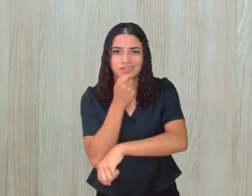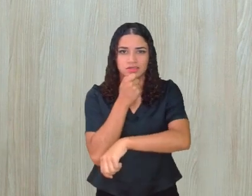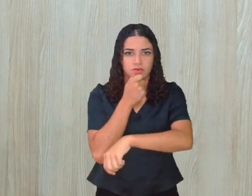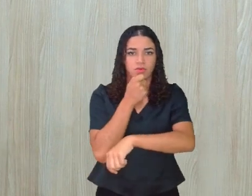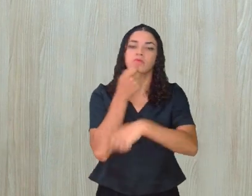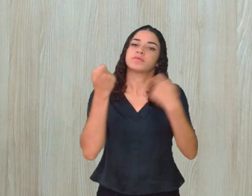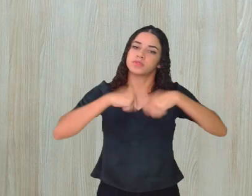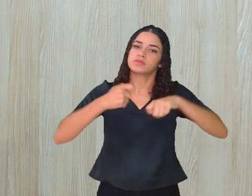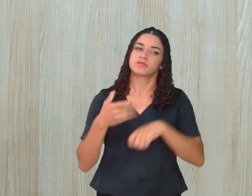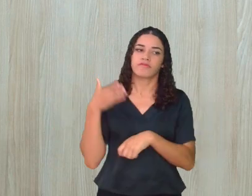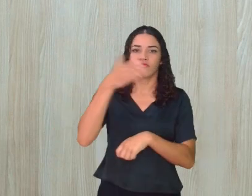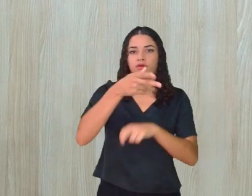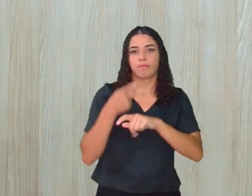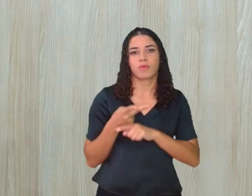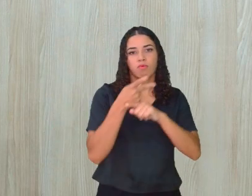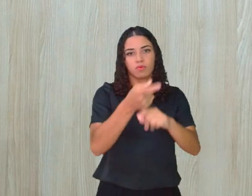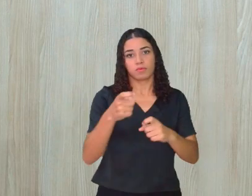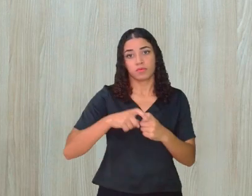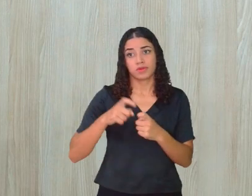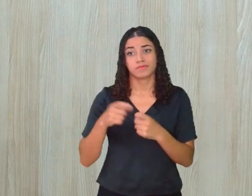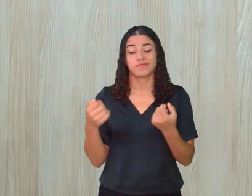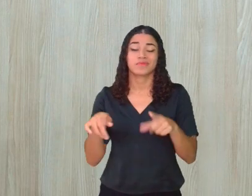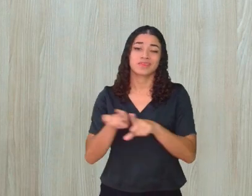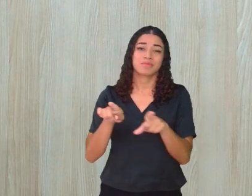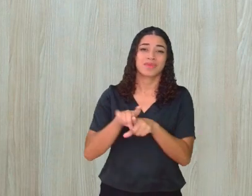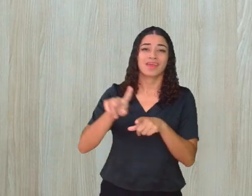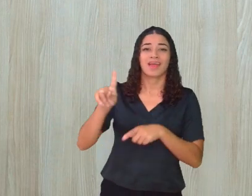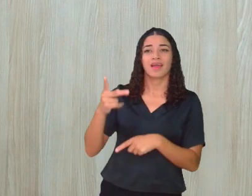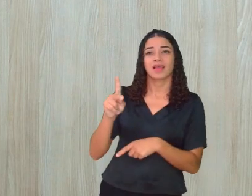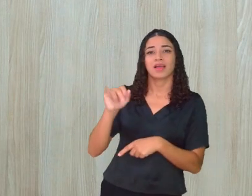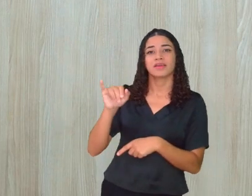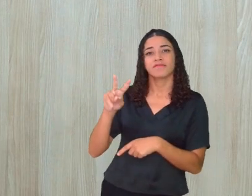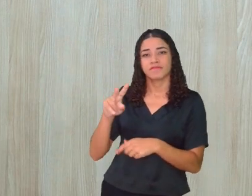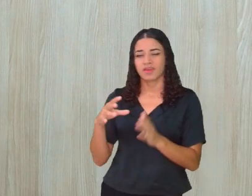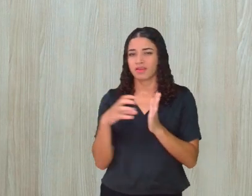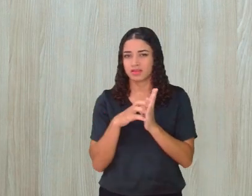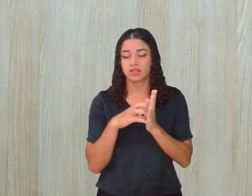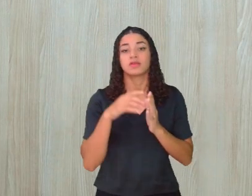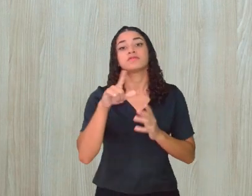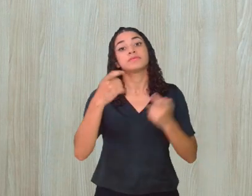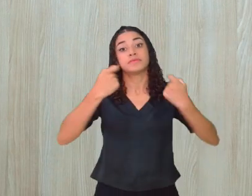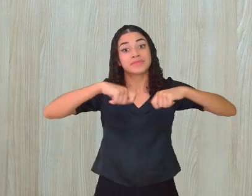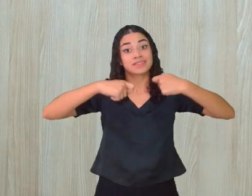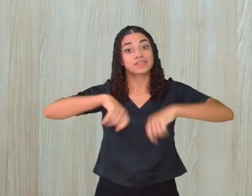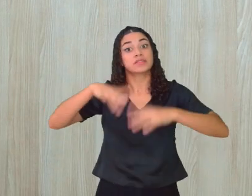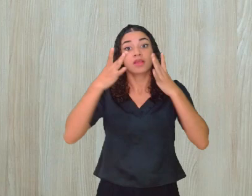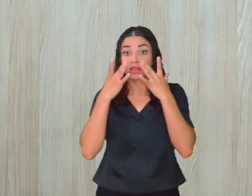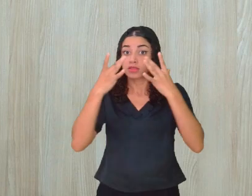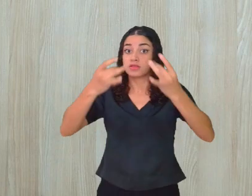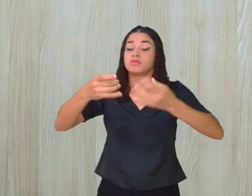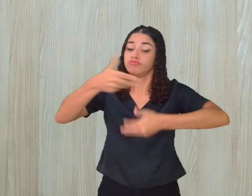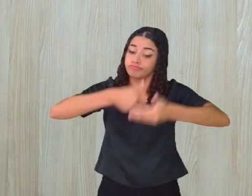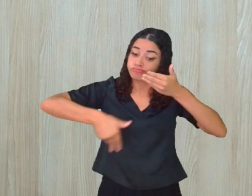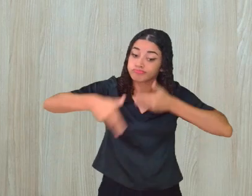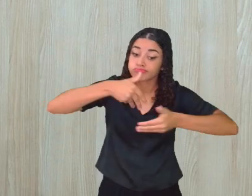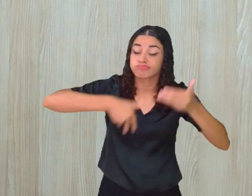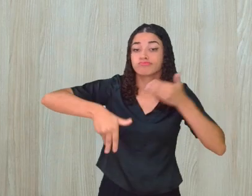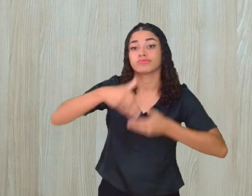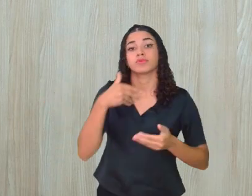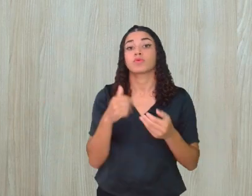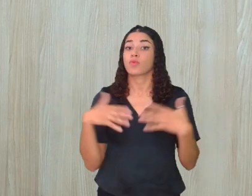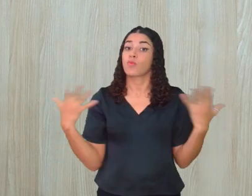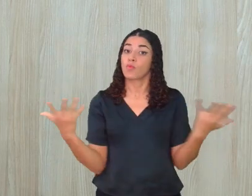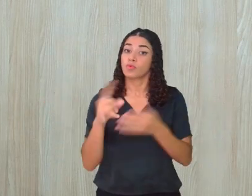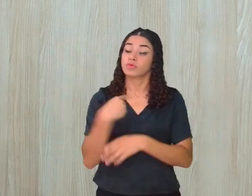de cor. E a questão do HIV é uma questão que você tem que estar atento, né? Se cuidar, e que hoje